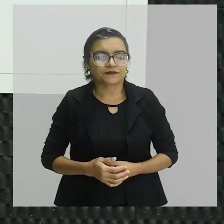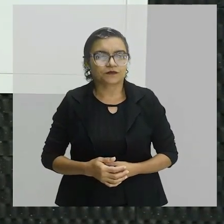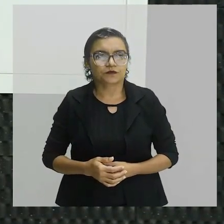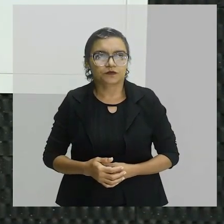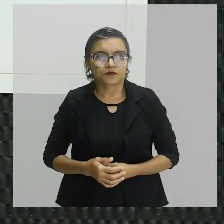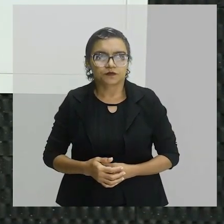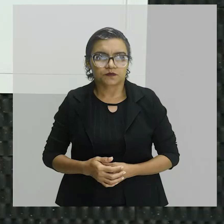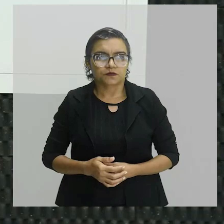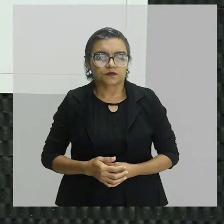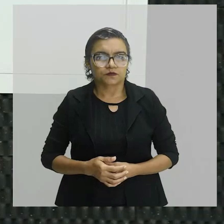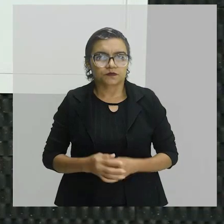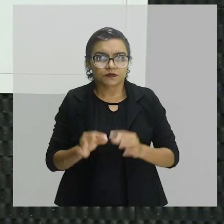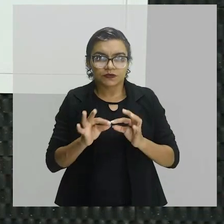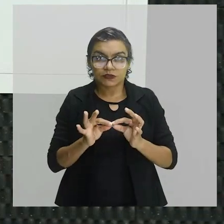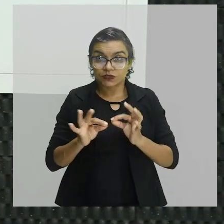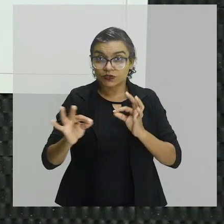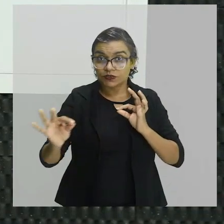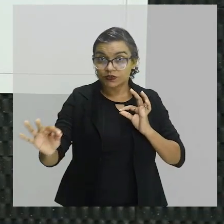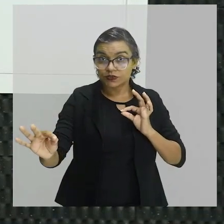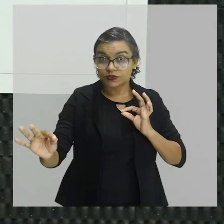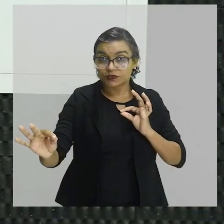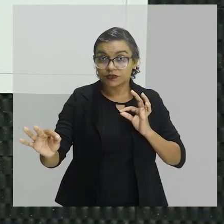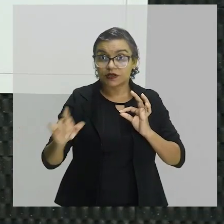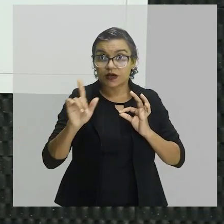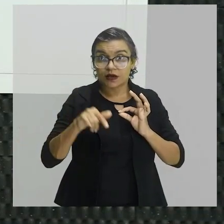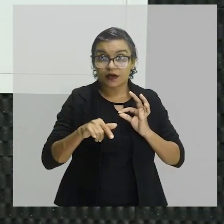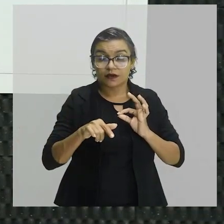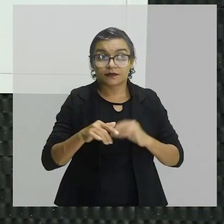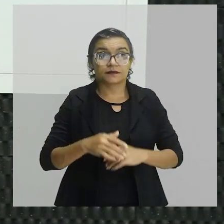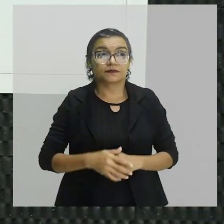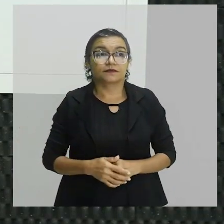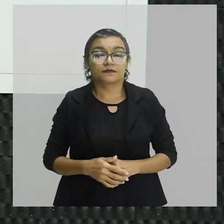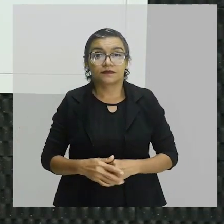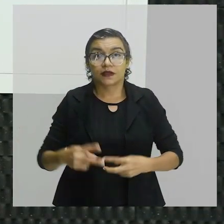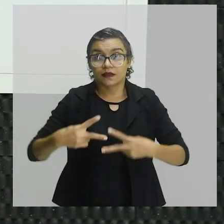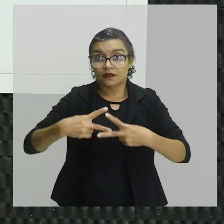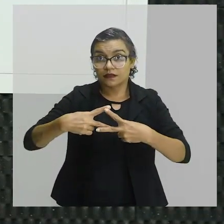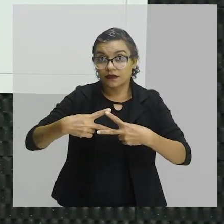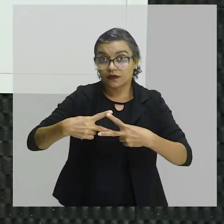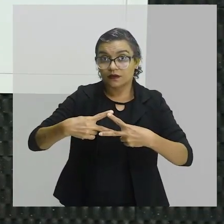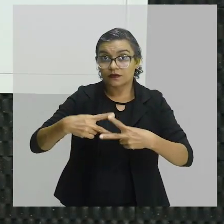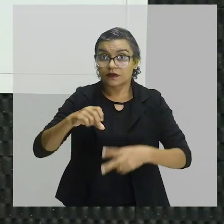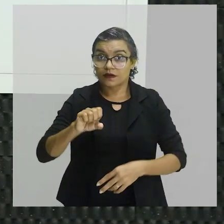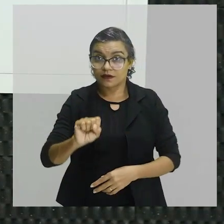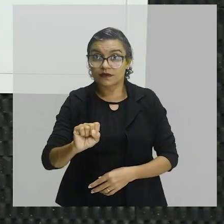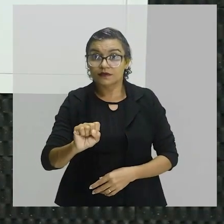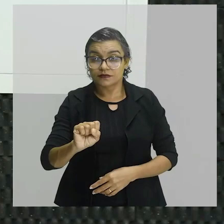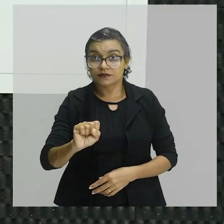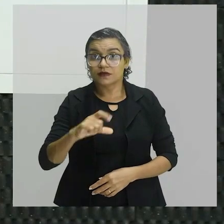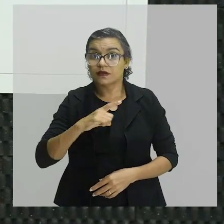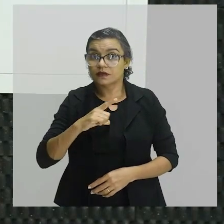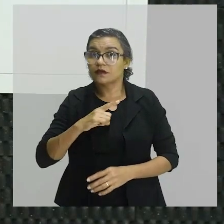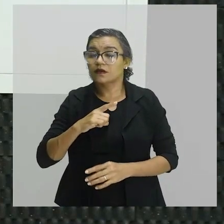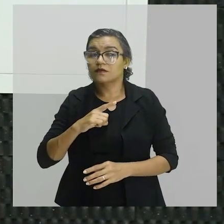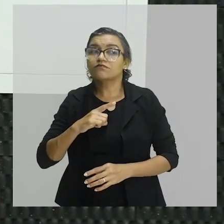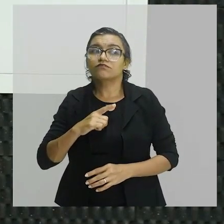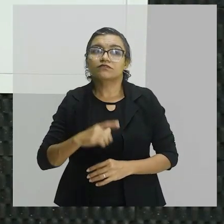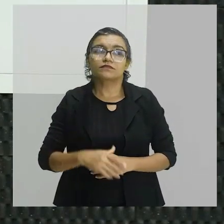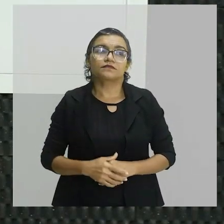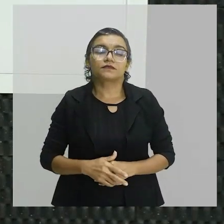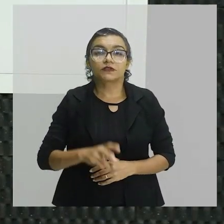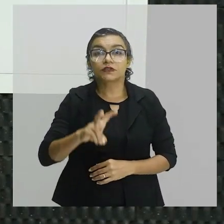A distância percorrida, que eu vou chamar aqui de ΔS, se a gente for pegar o modelo clássico, né?